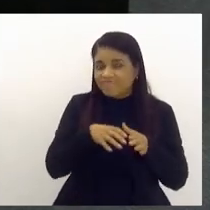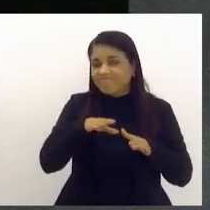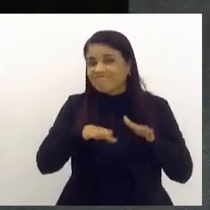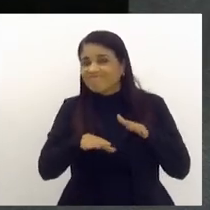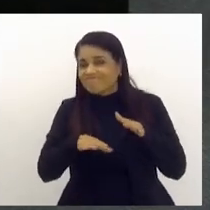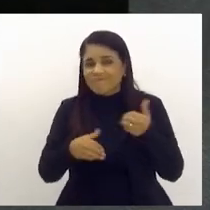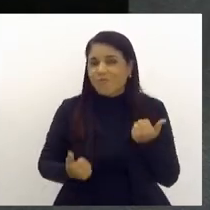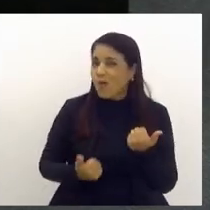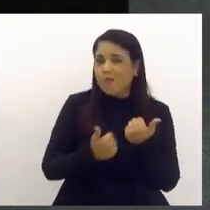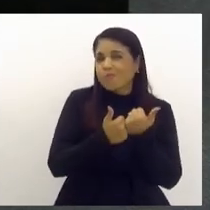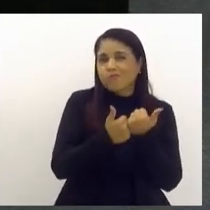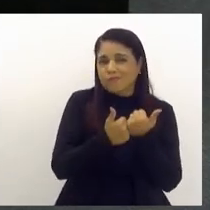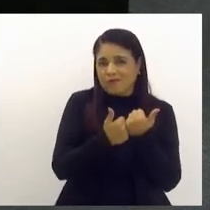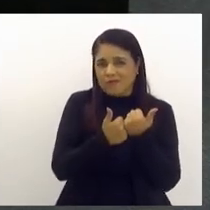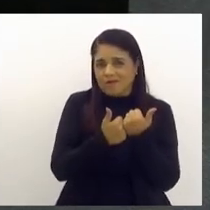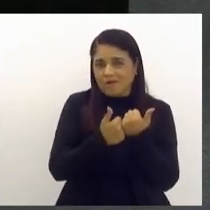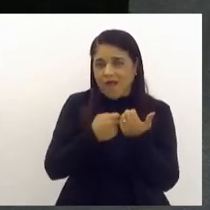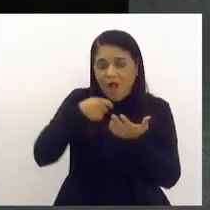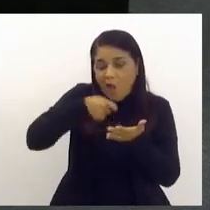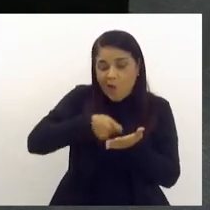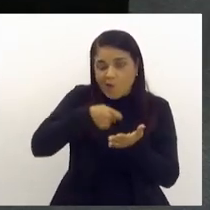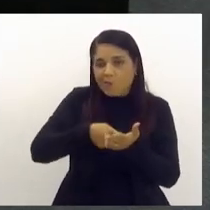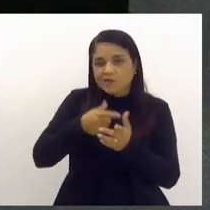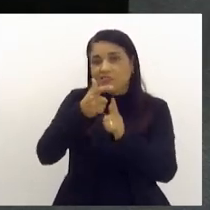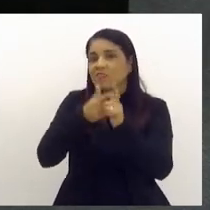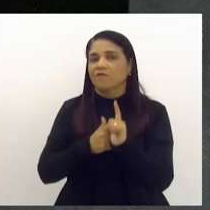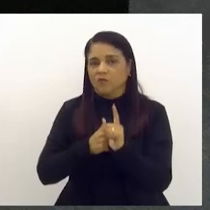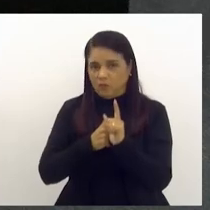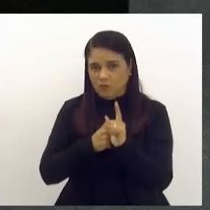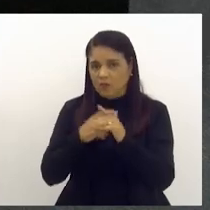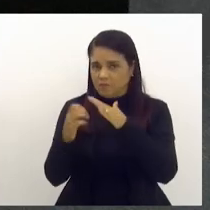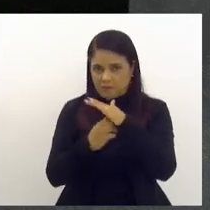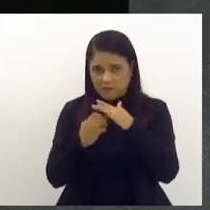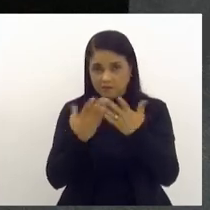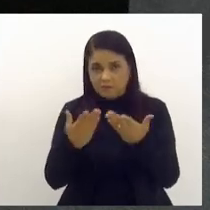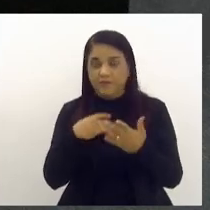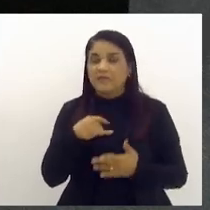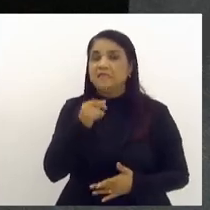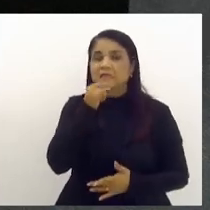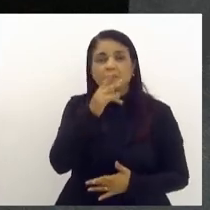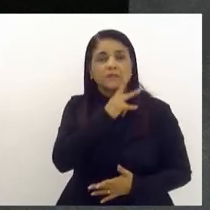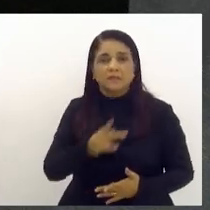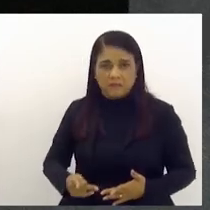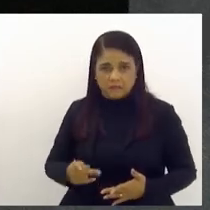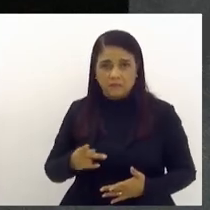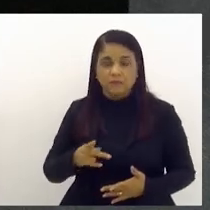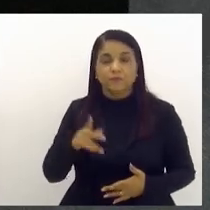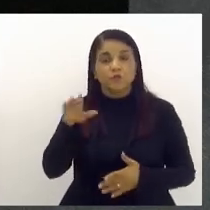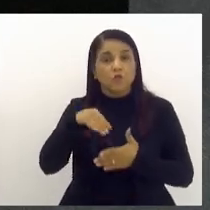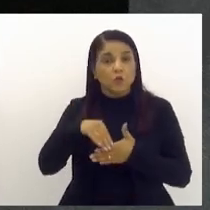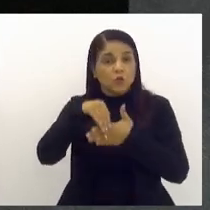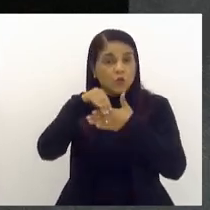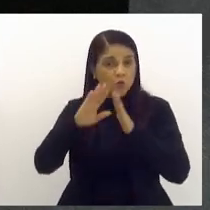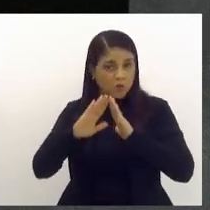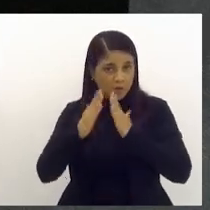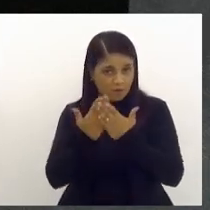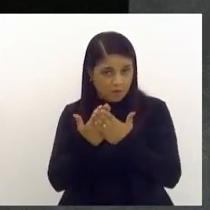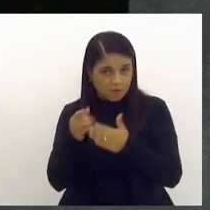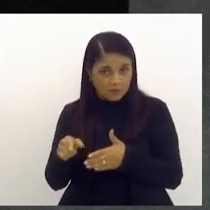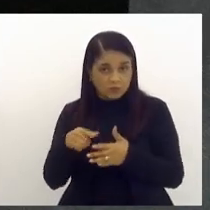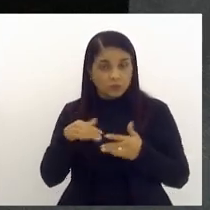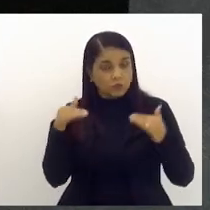não apoia a cobrança dos devedores. Presidente Bacelar, no Colégio de Líderes,